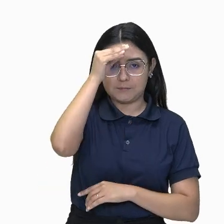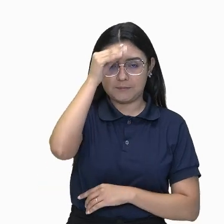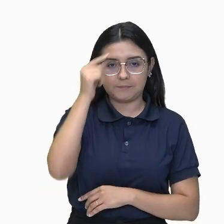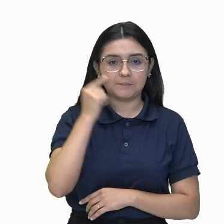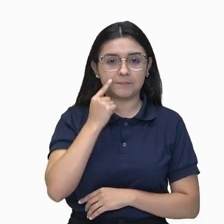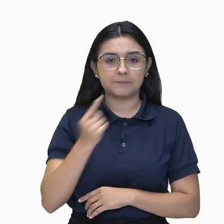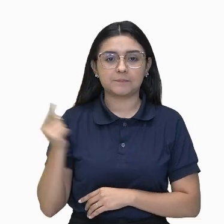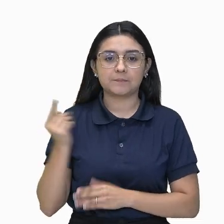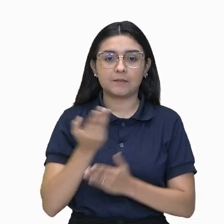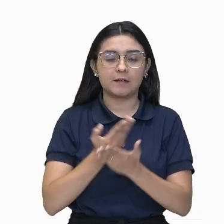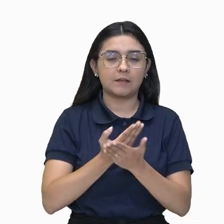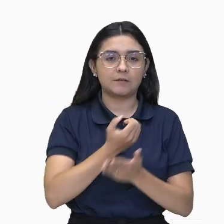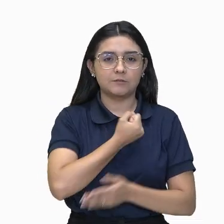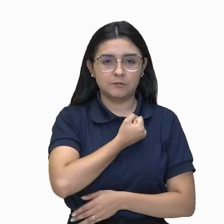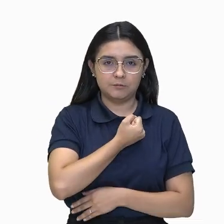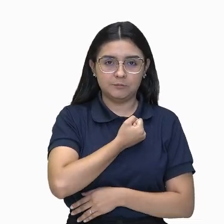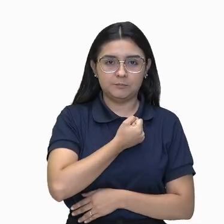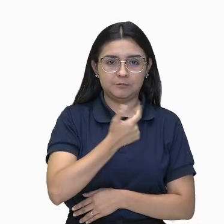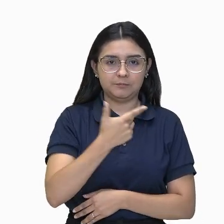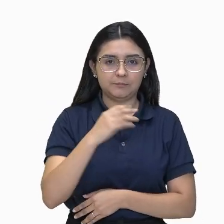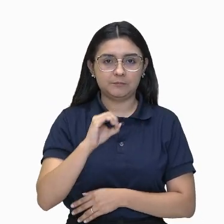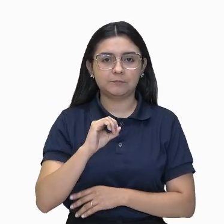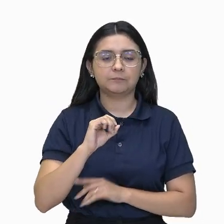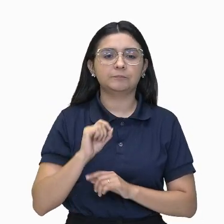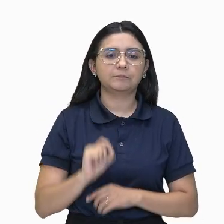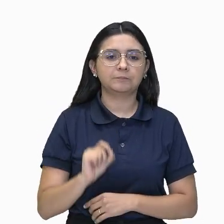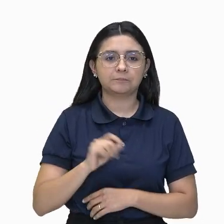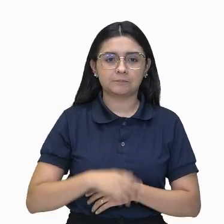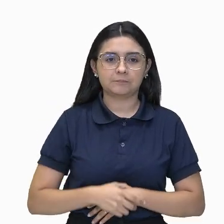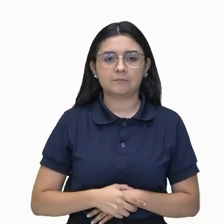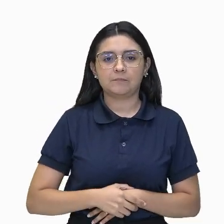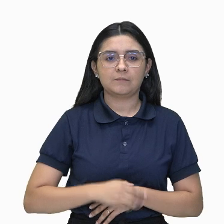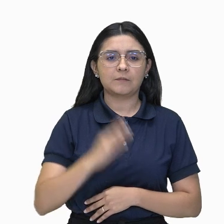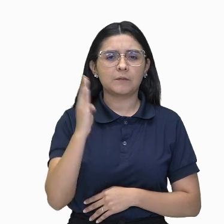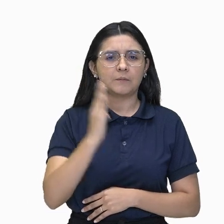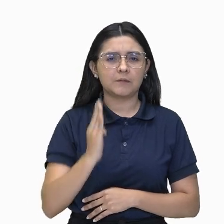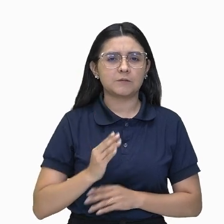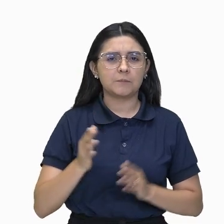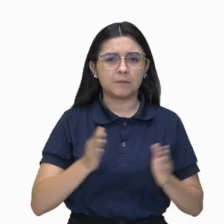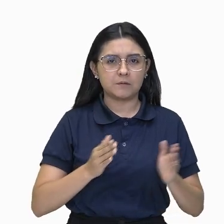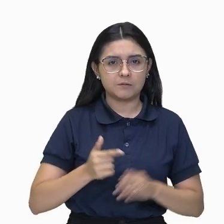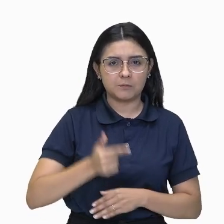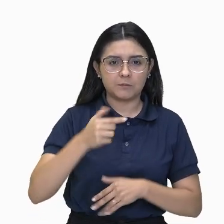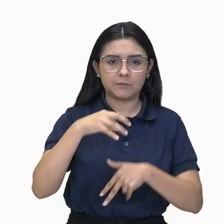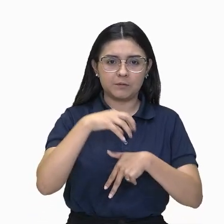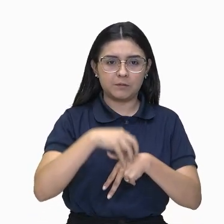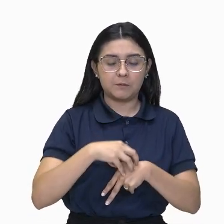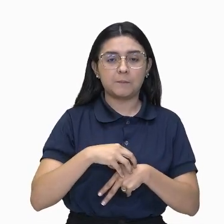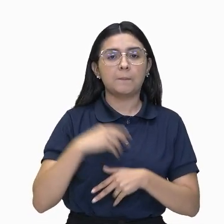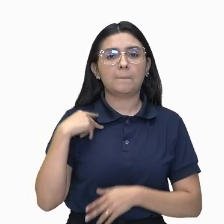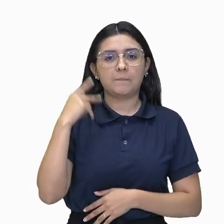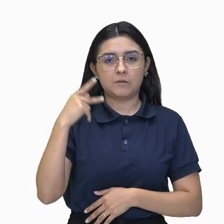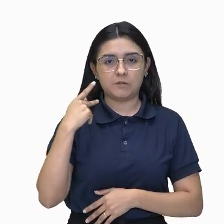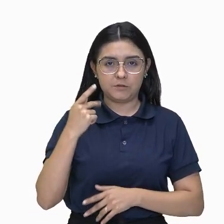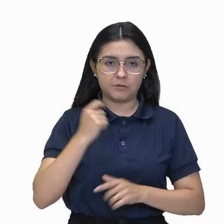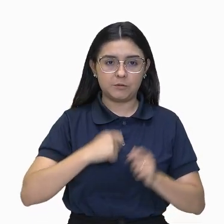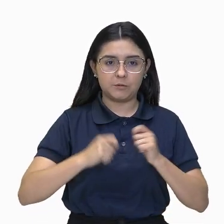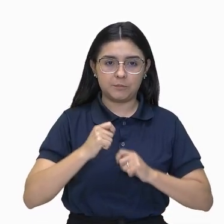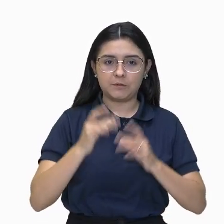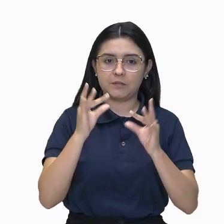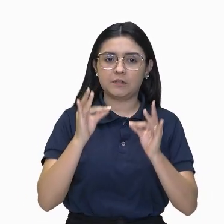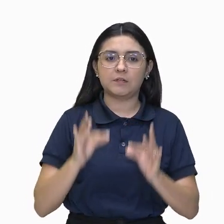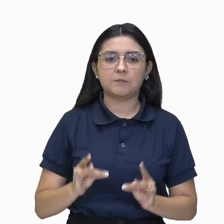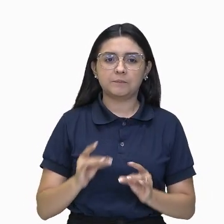A aula de número 20 tem como objeto de conhecimento o Brasil do Segundo Reinado, Política e Economia. E o detalhamento da aula